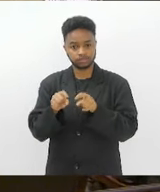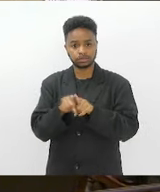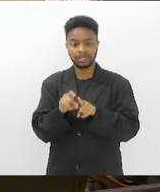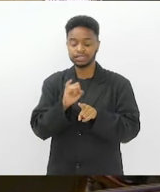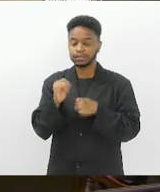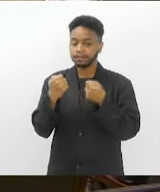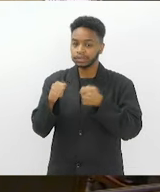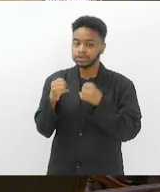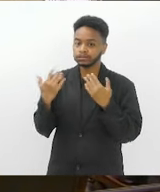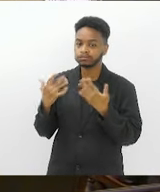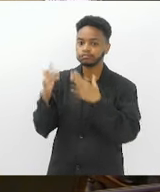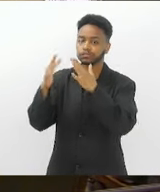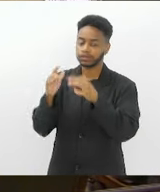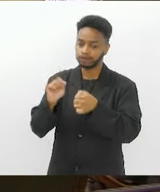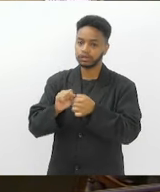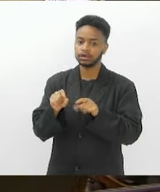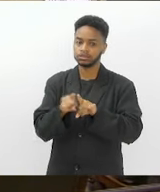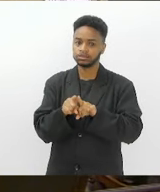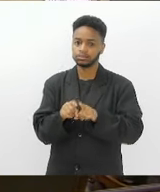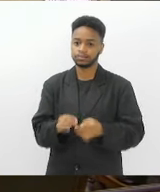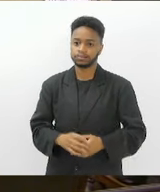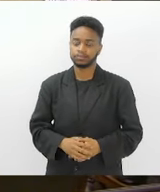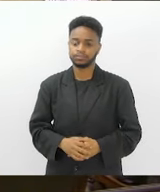elogiar, elogia.